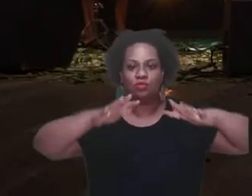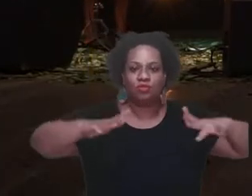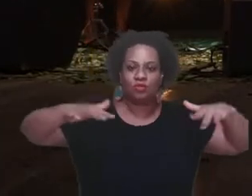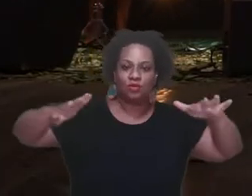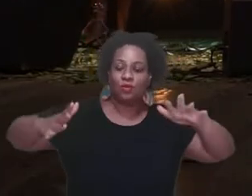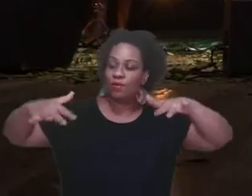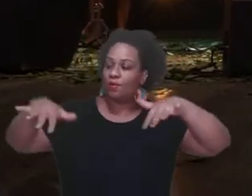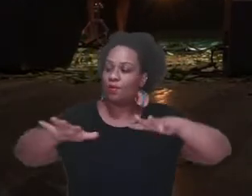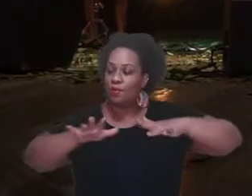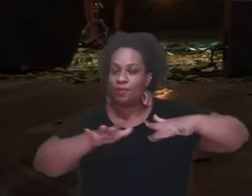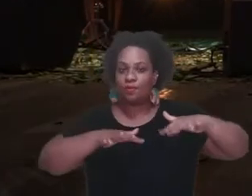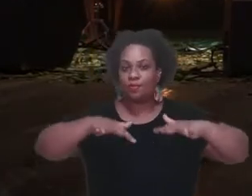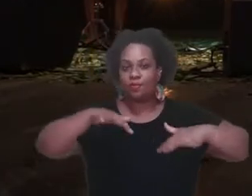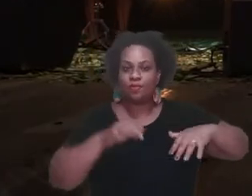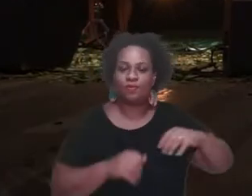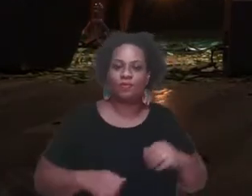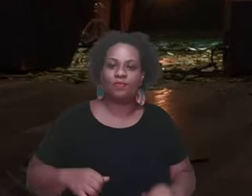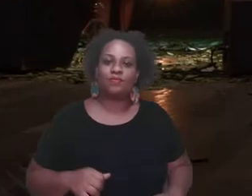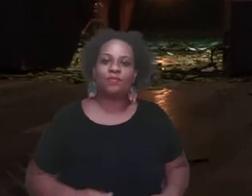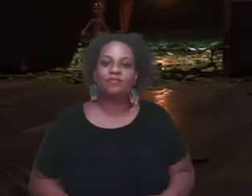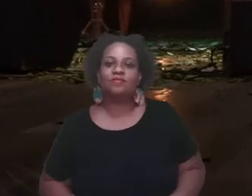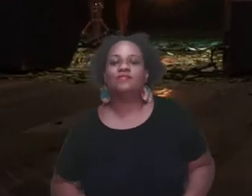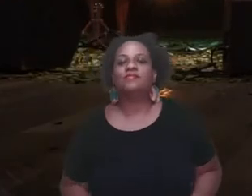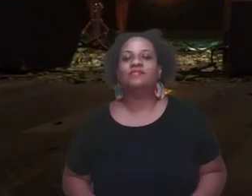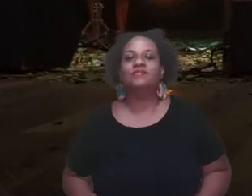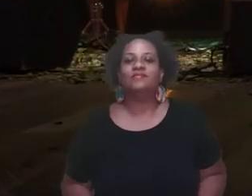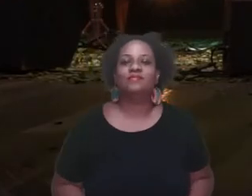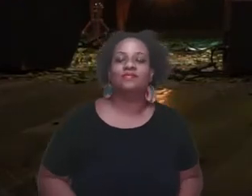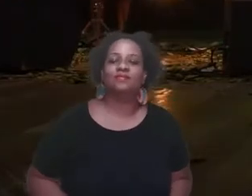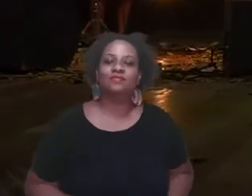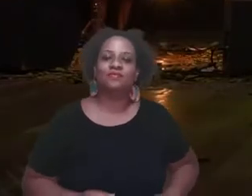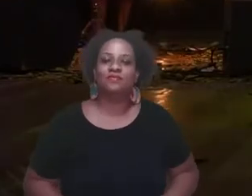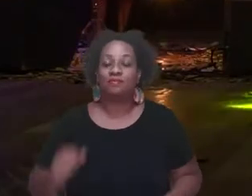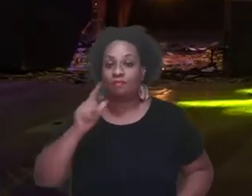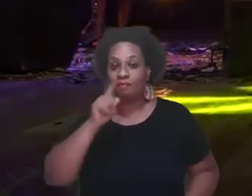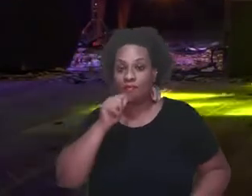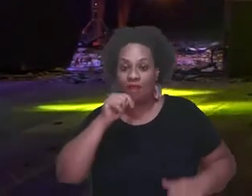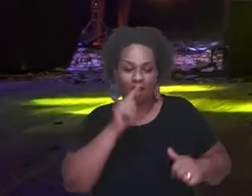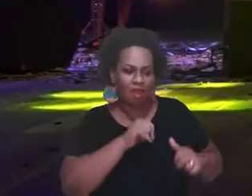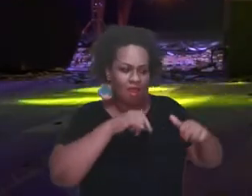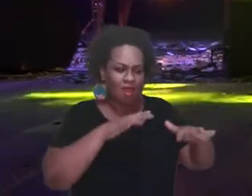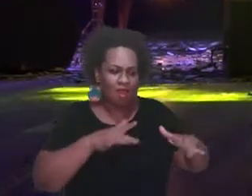Maria Gadú Maré Maré Maré Maria Gadú